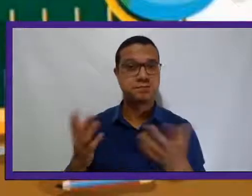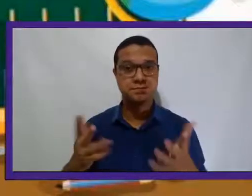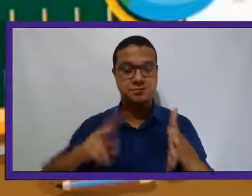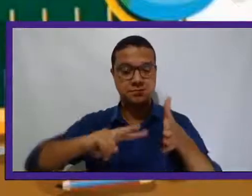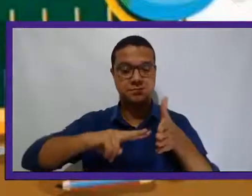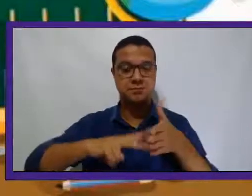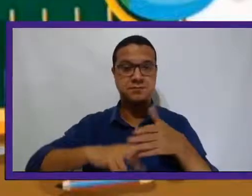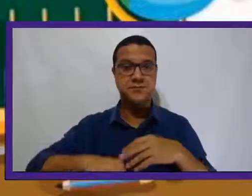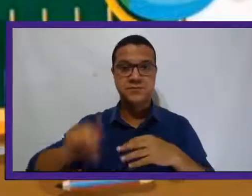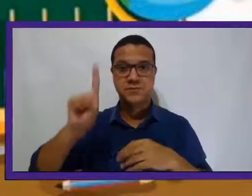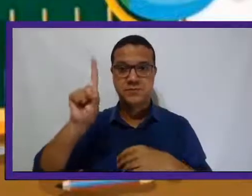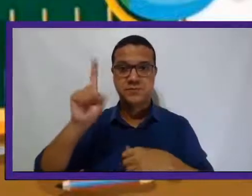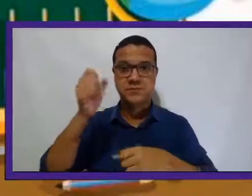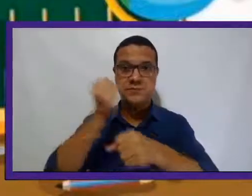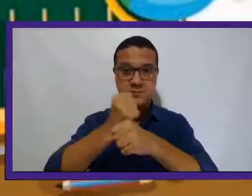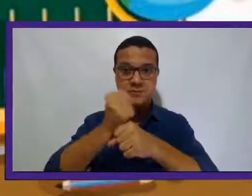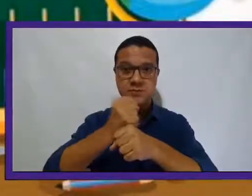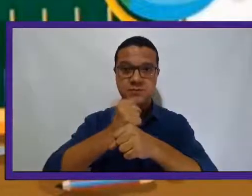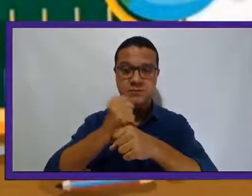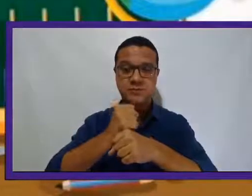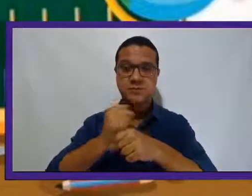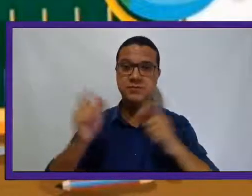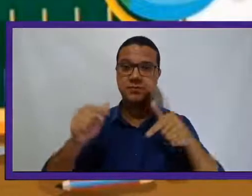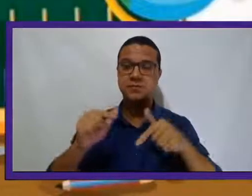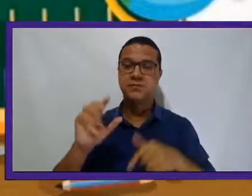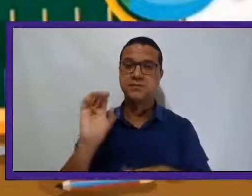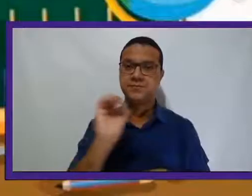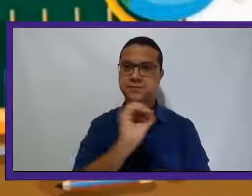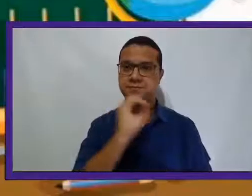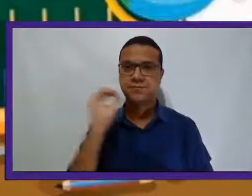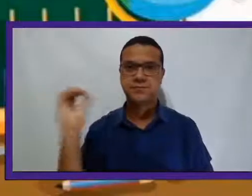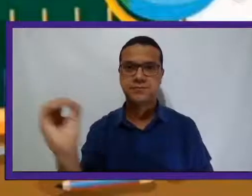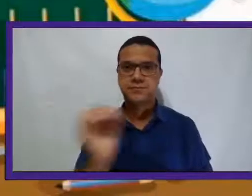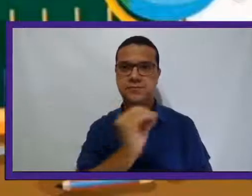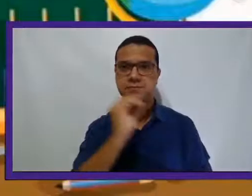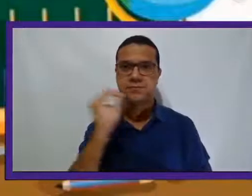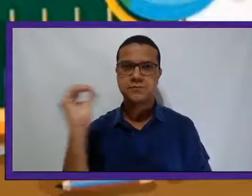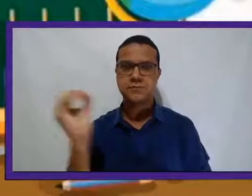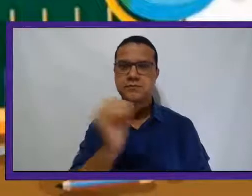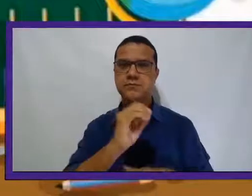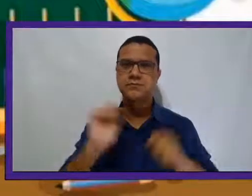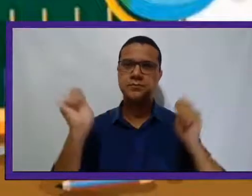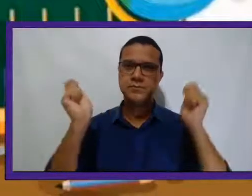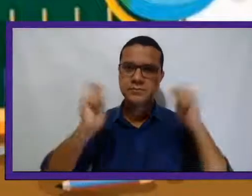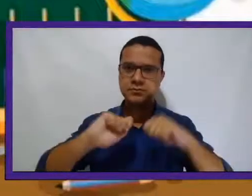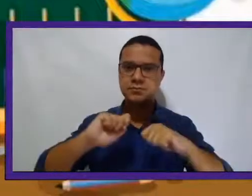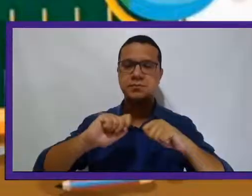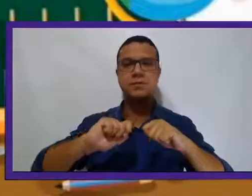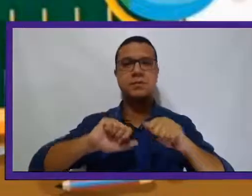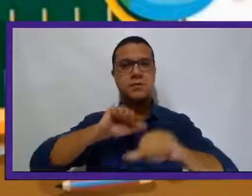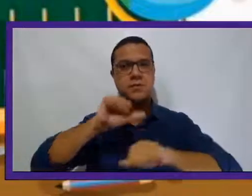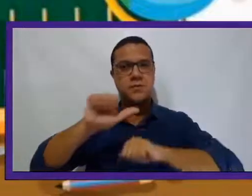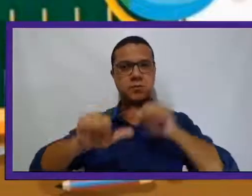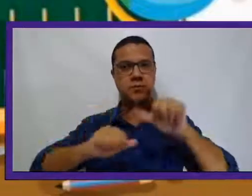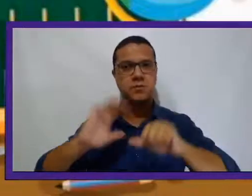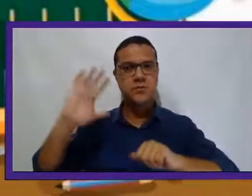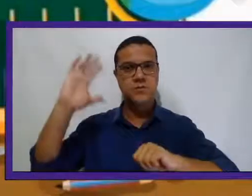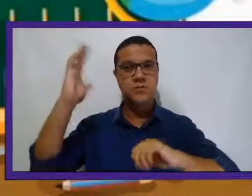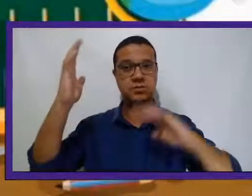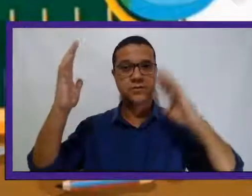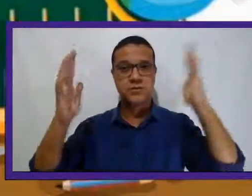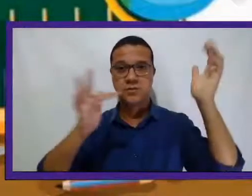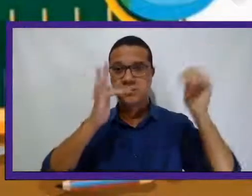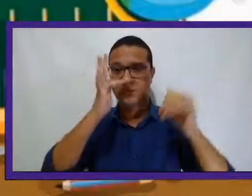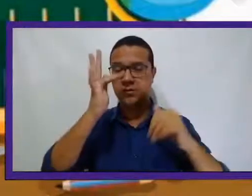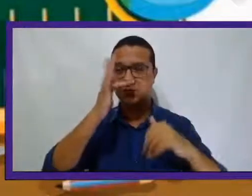ano inteiro Esse movimento de translação É o que possibilita A mudança das estações Que